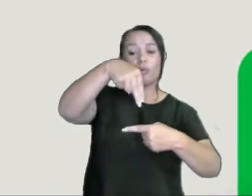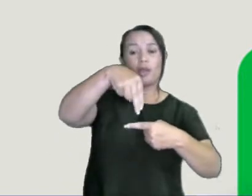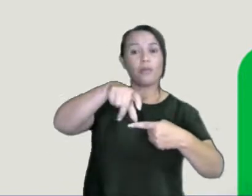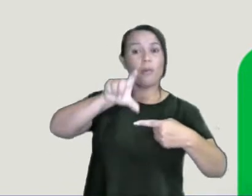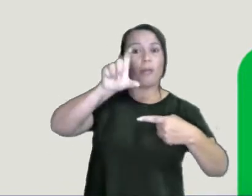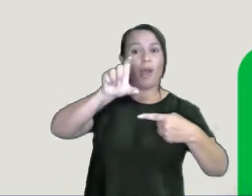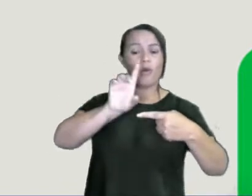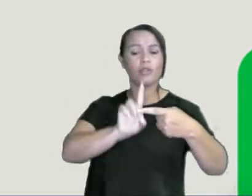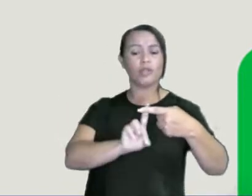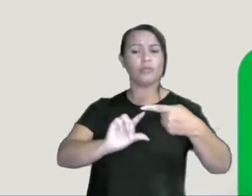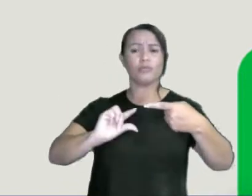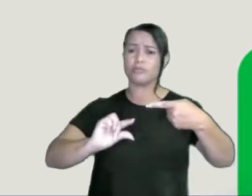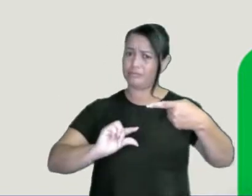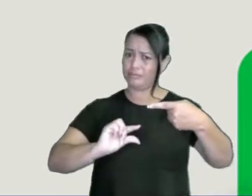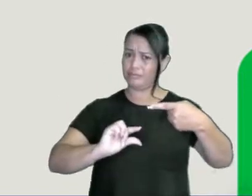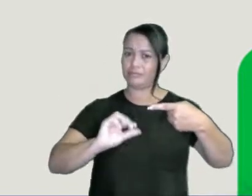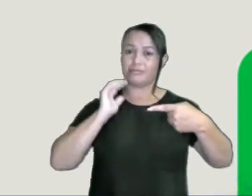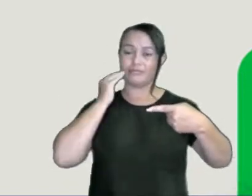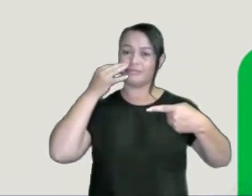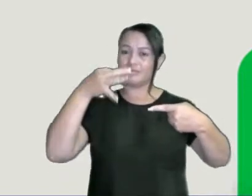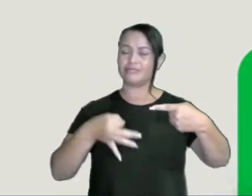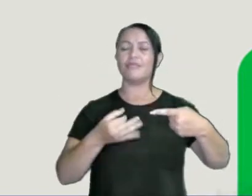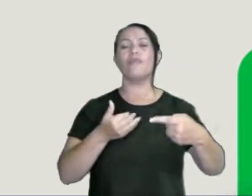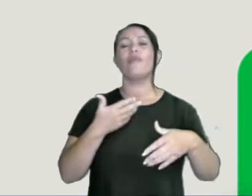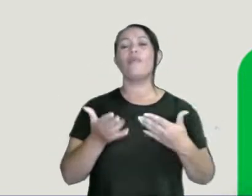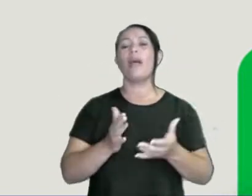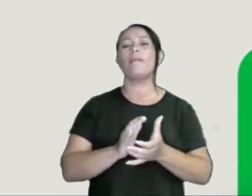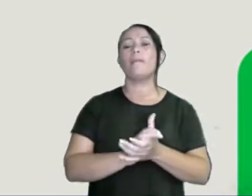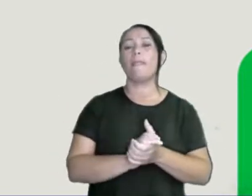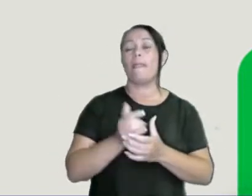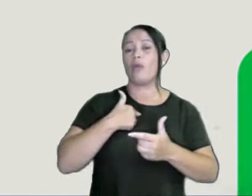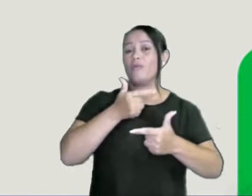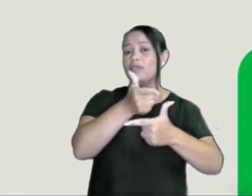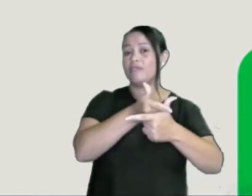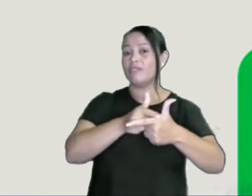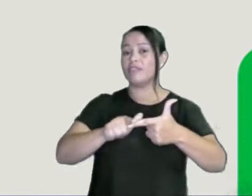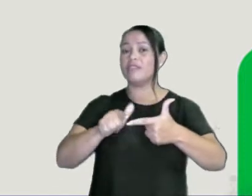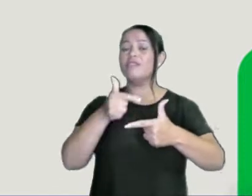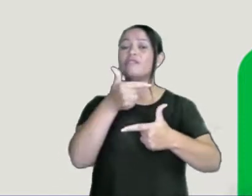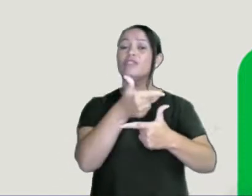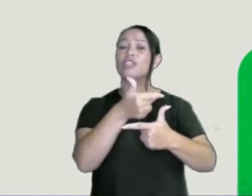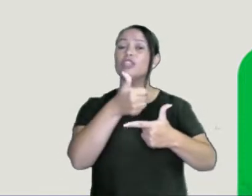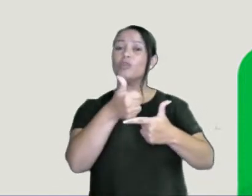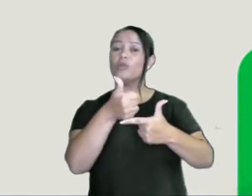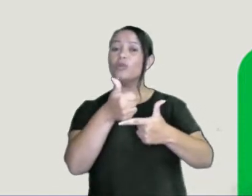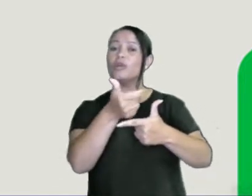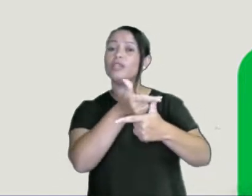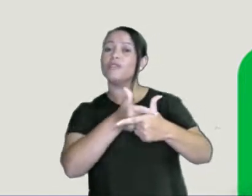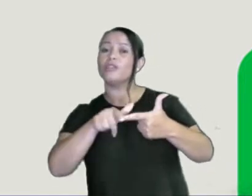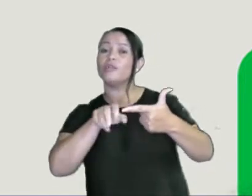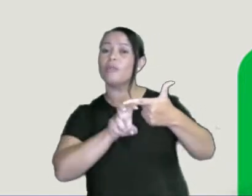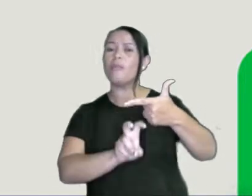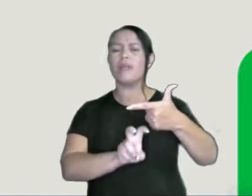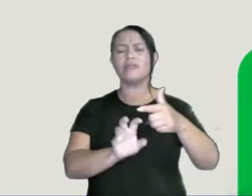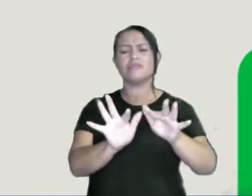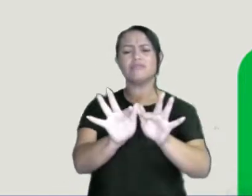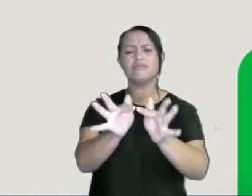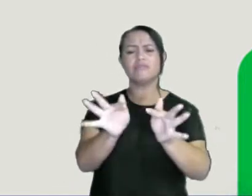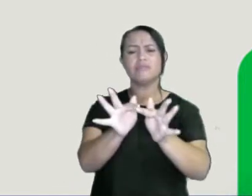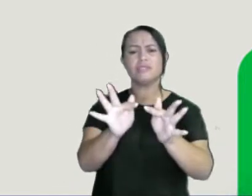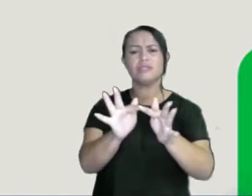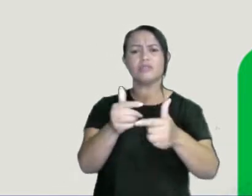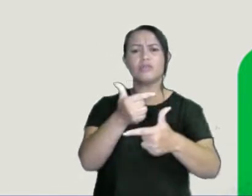maior do que o meu denominador, certo? Então, vamos lá. Ó. Aí eu dividi, ó, 21 dividido para 5, né? Isso é uma divisão simples,